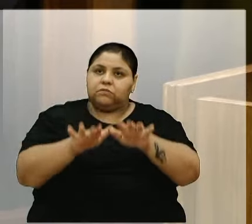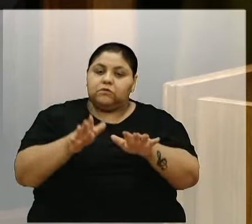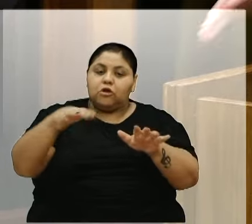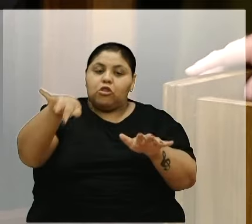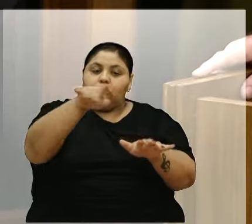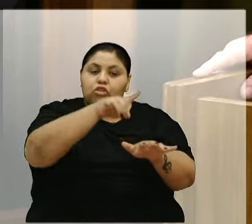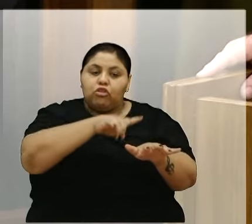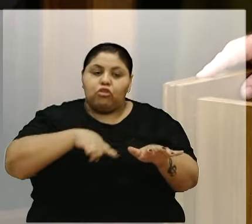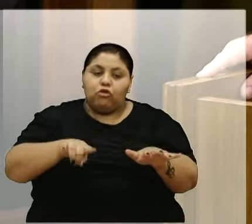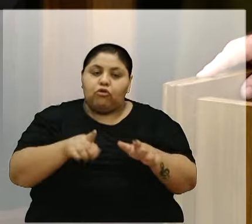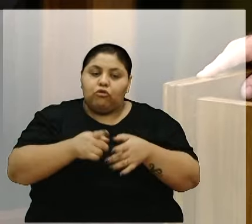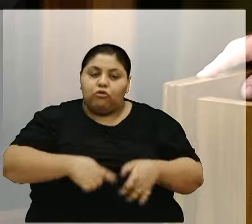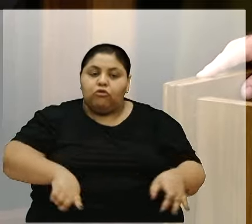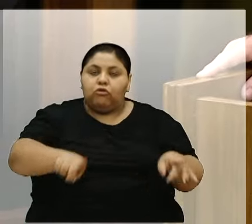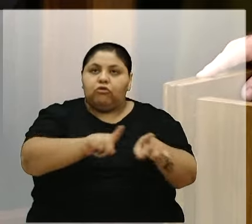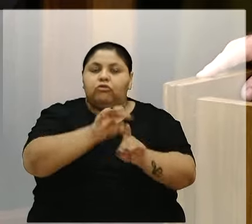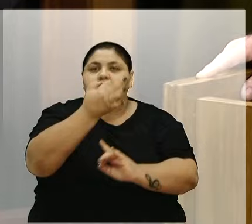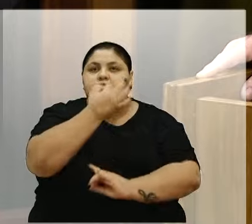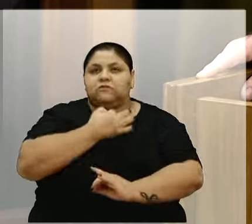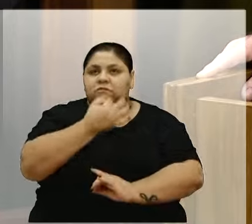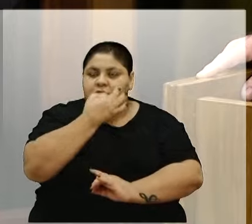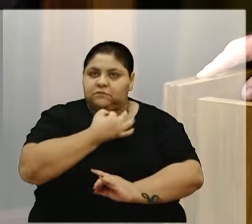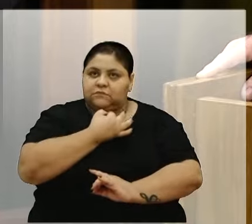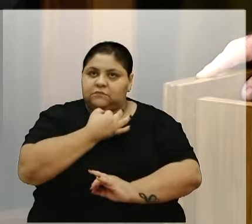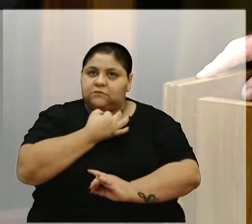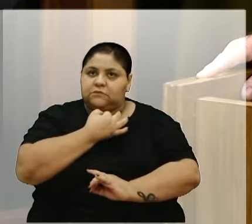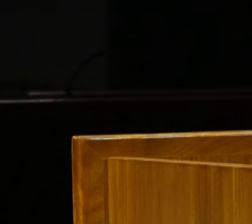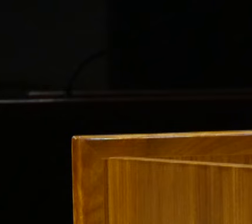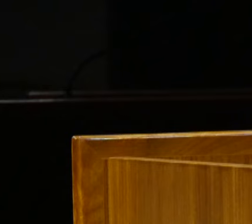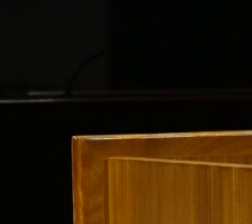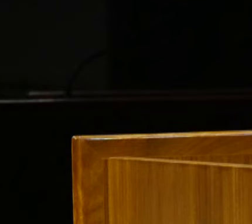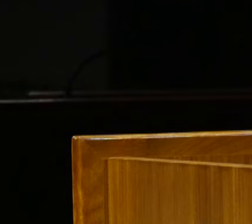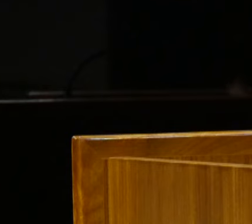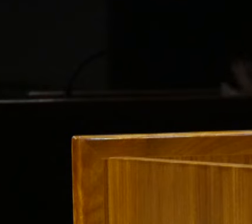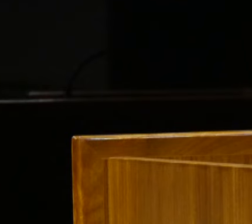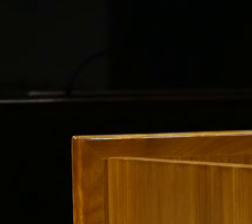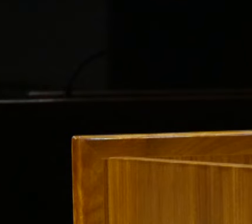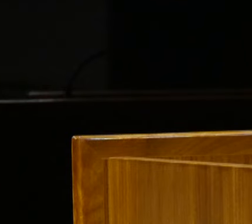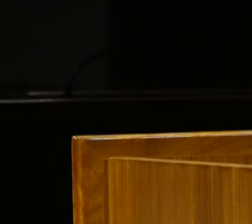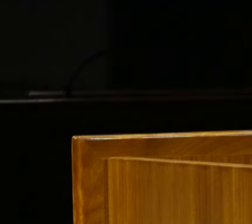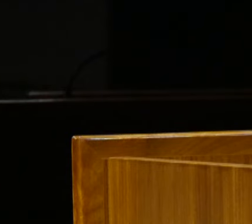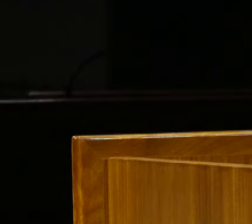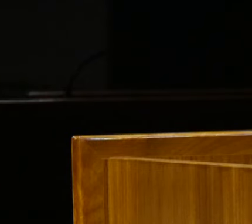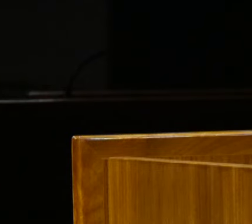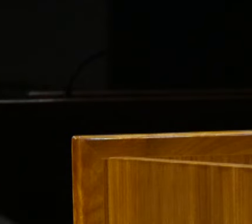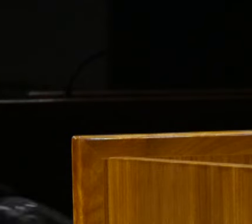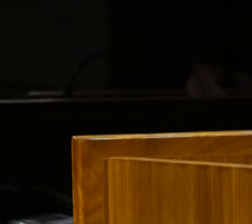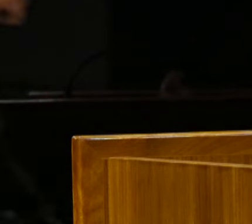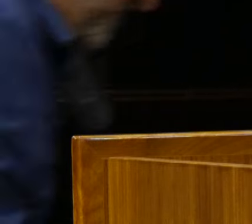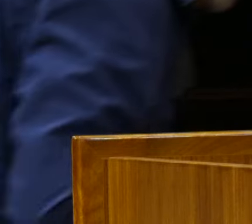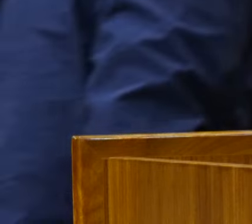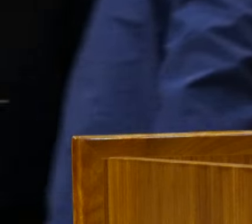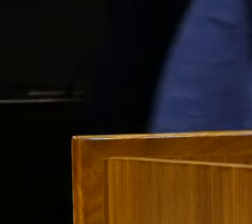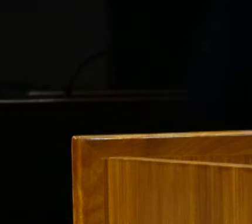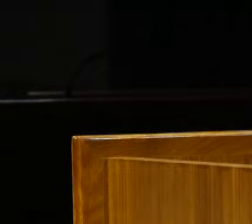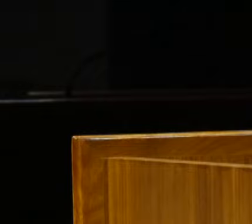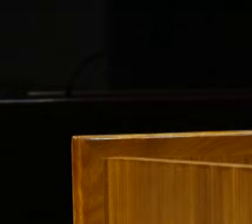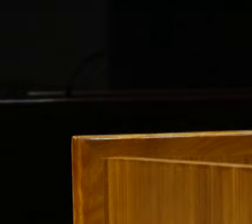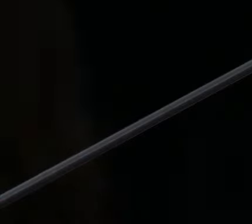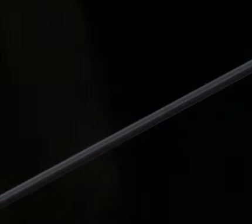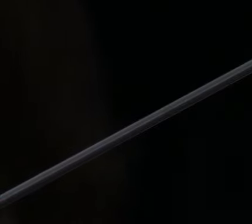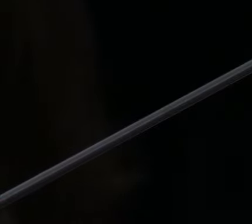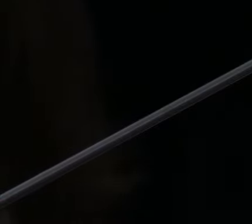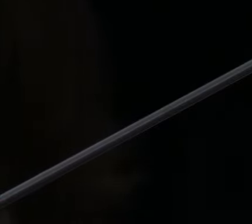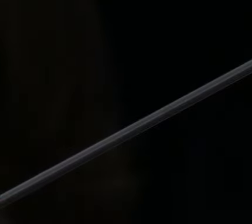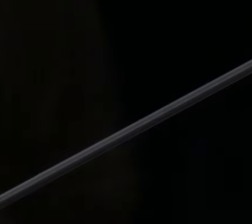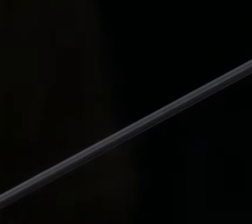nós e a população de Caxias do Sul e da região. Quem também usou a tribuna para prestar homenagem foi a